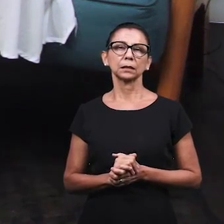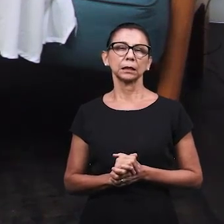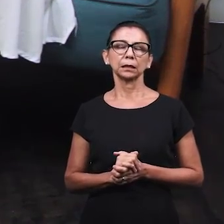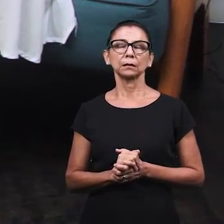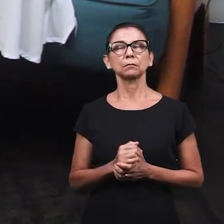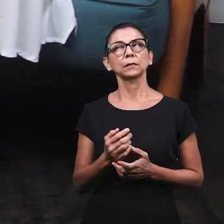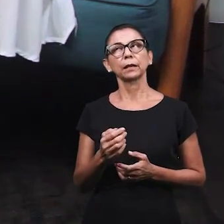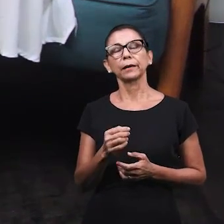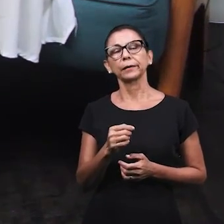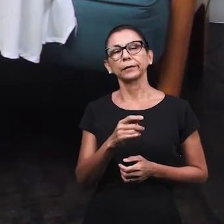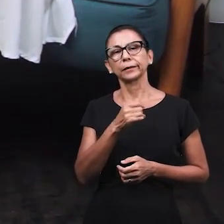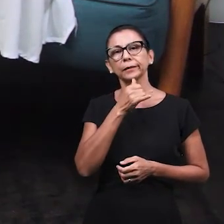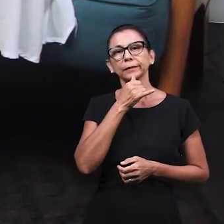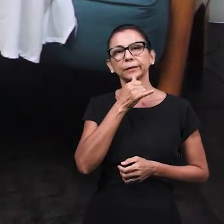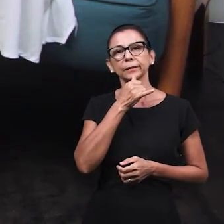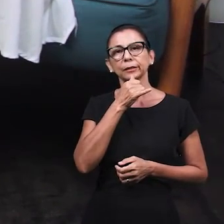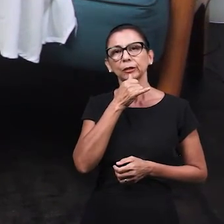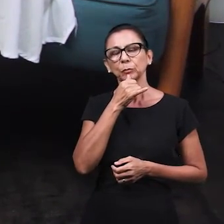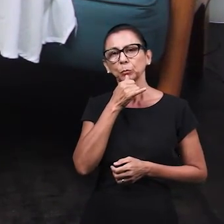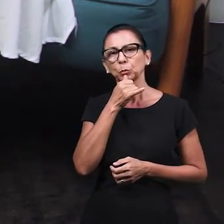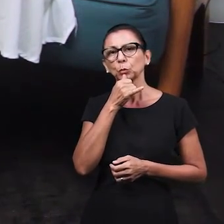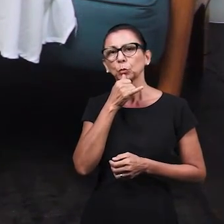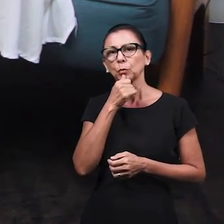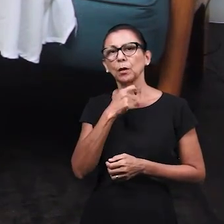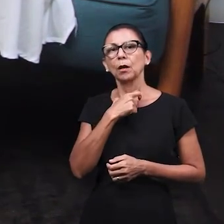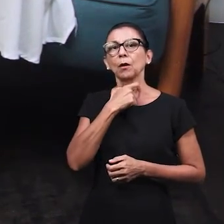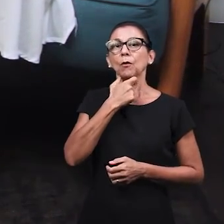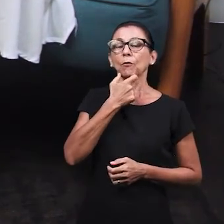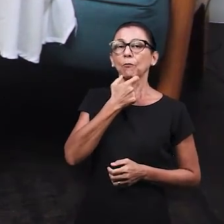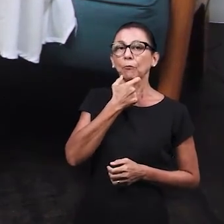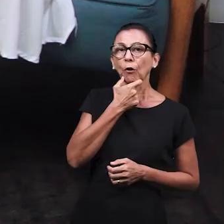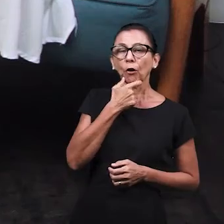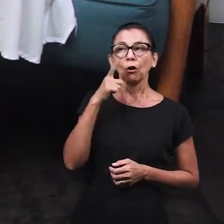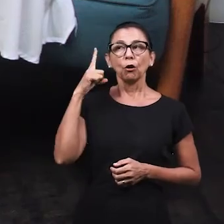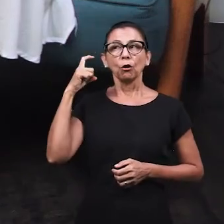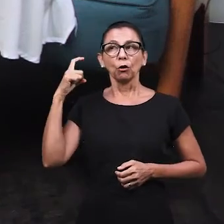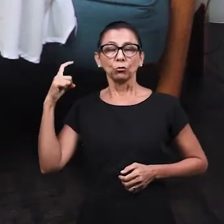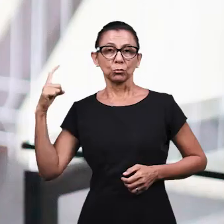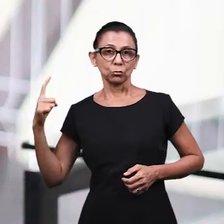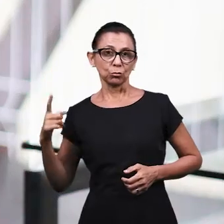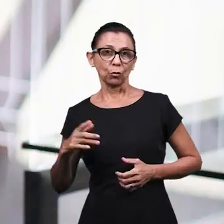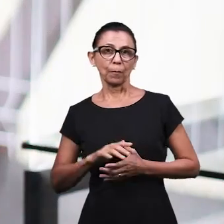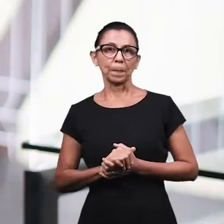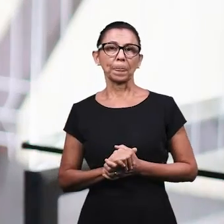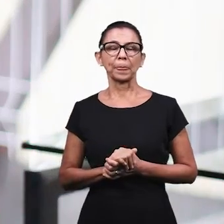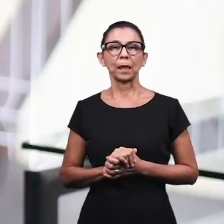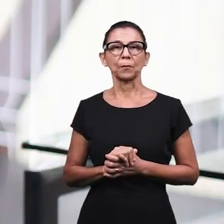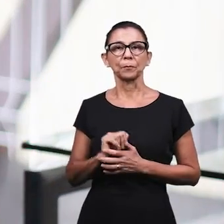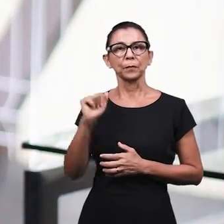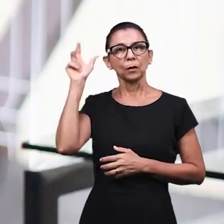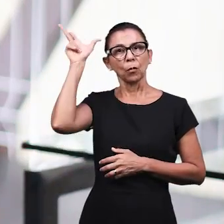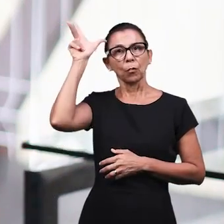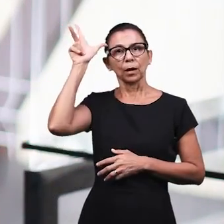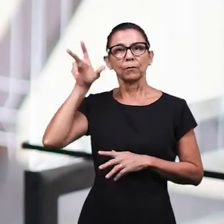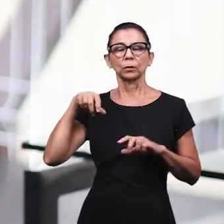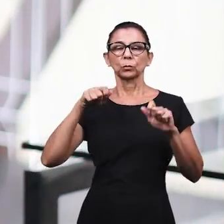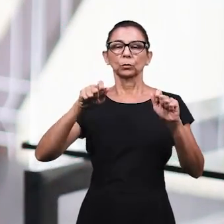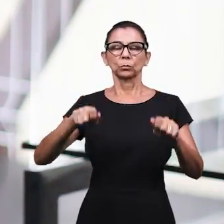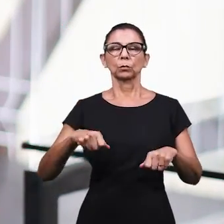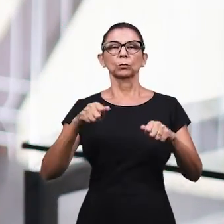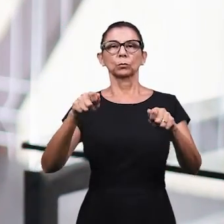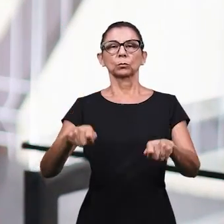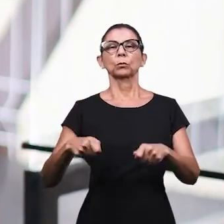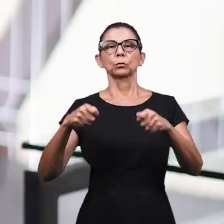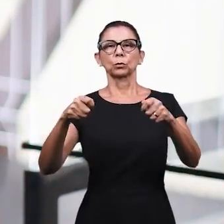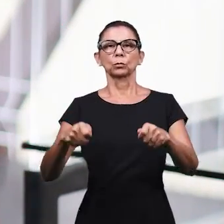todos eles detalhados. Por exemplo, quando passa um cavalo, tem o som dos